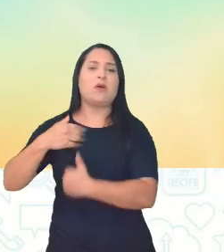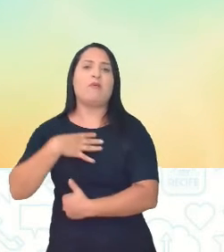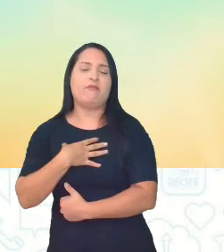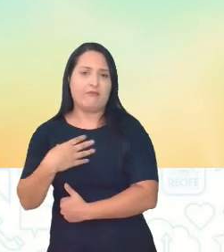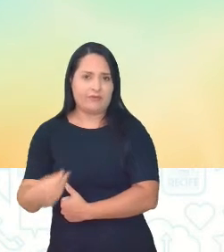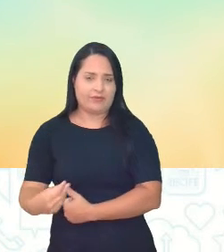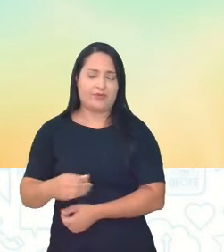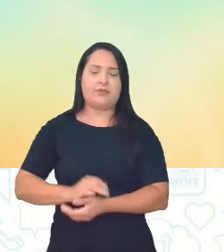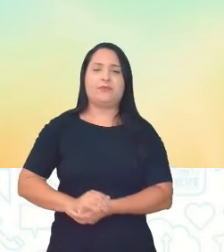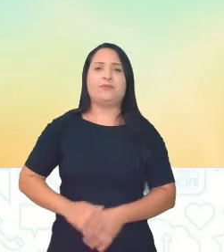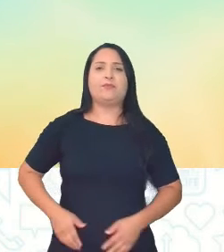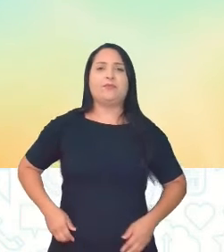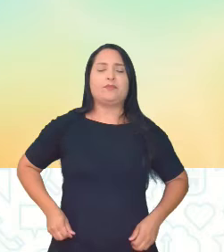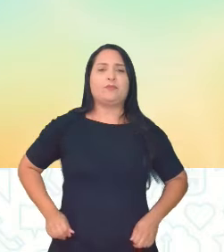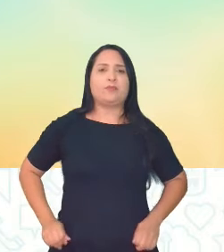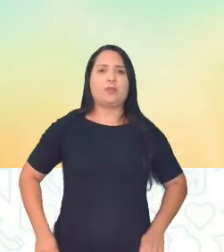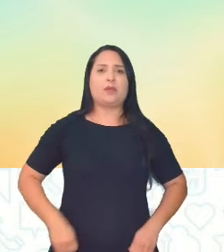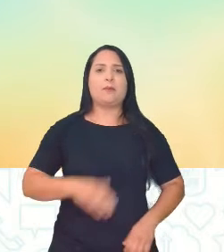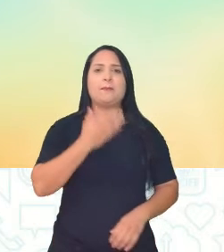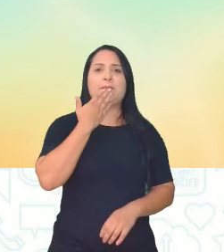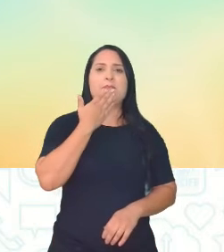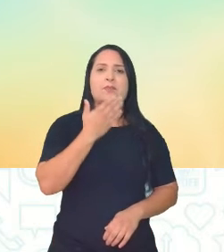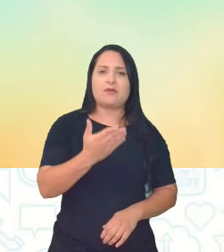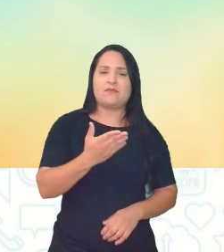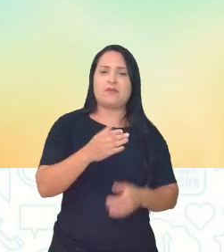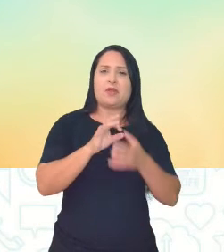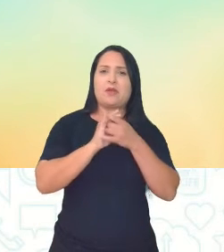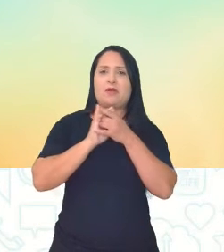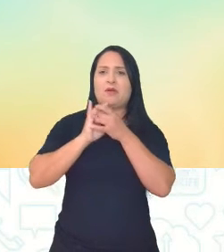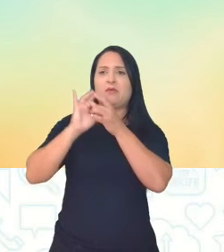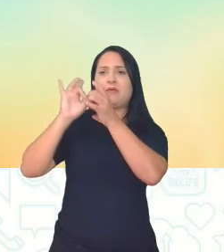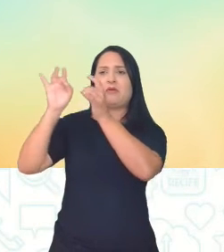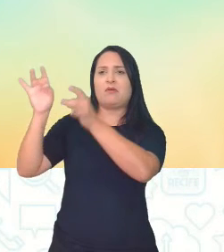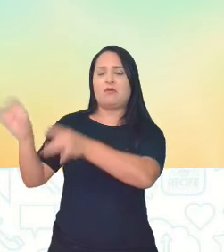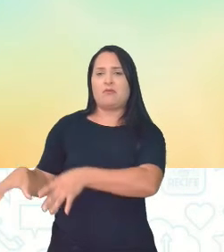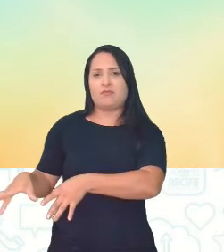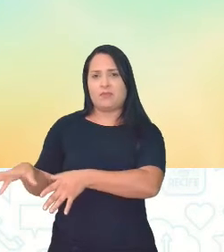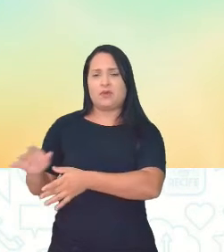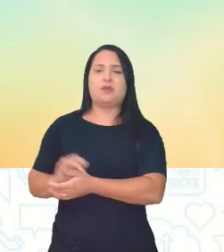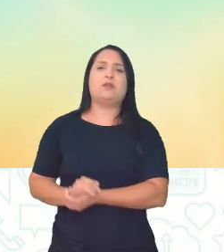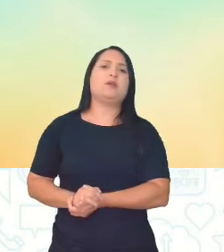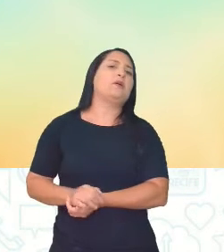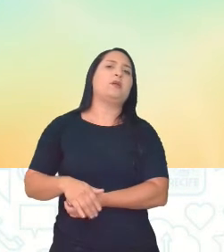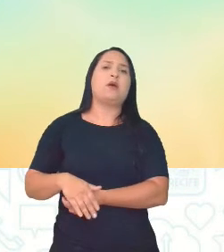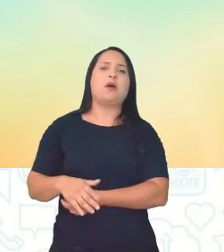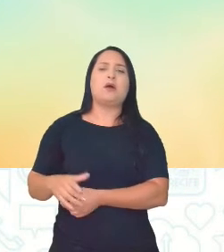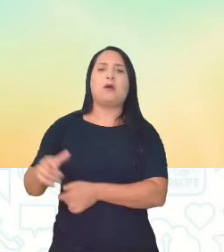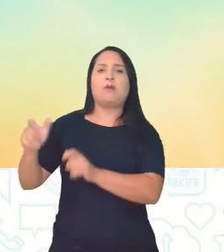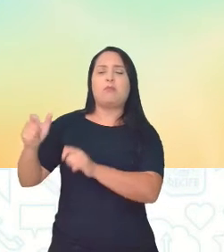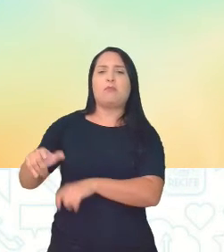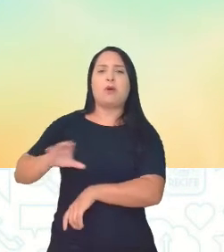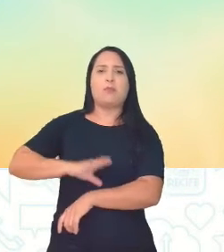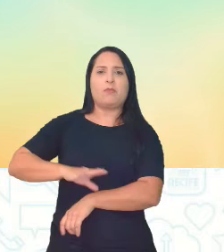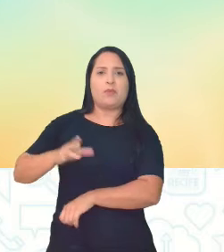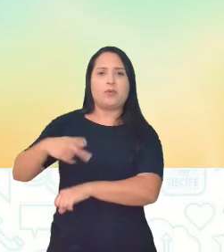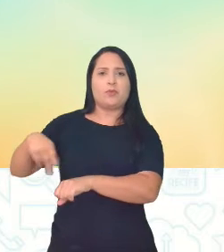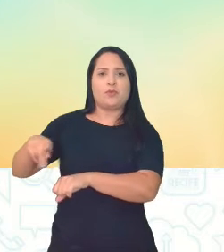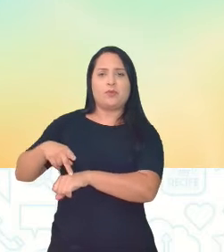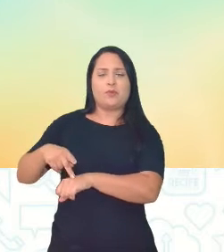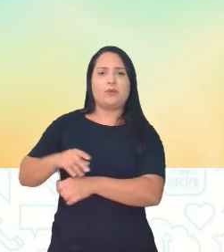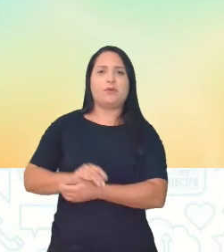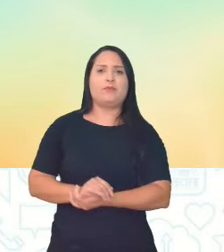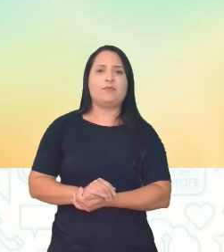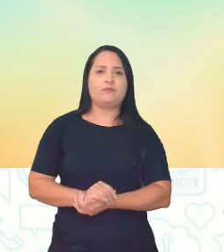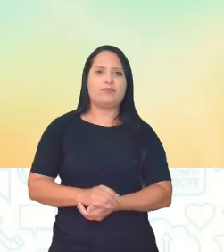filho, que preferiu abdicar o trono português em benefício da sua filha também, né? Deixou o trono brasileiro para